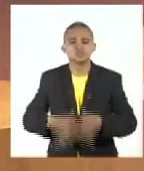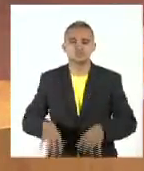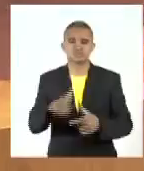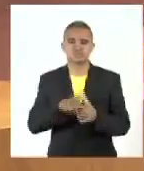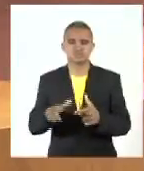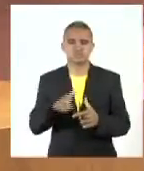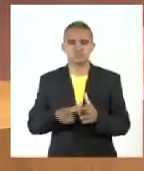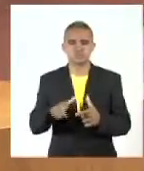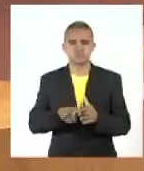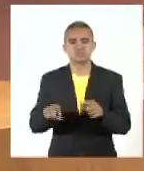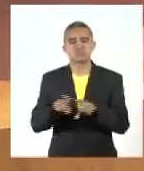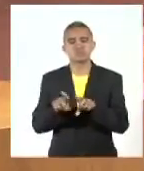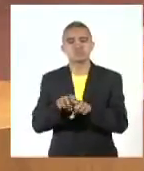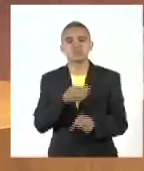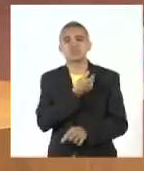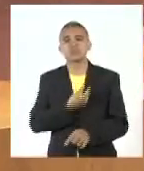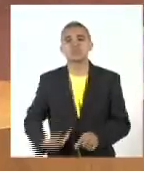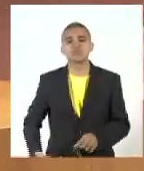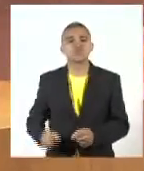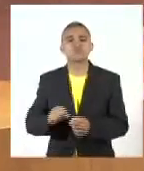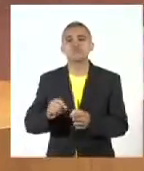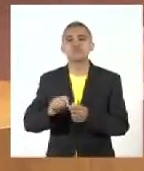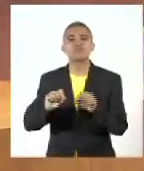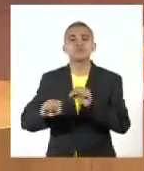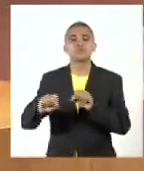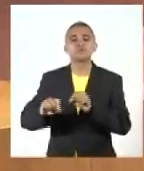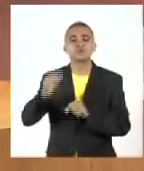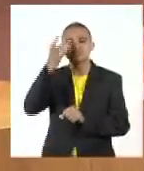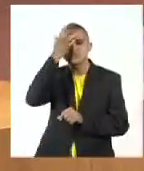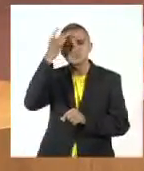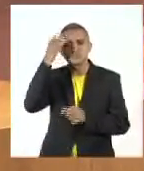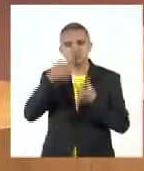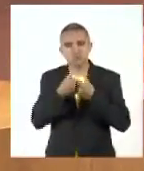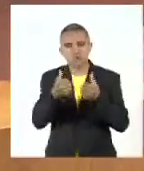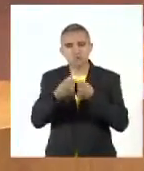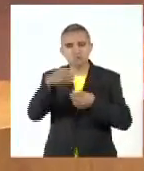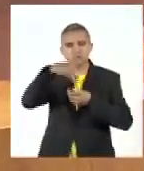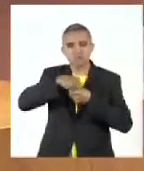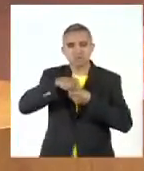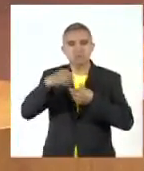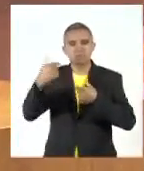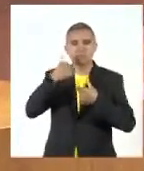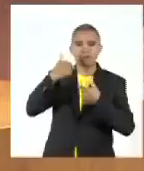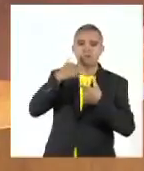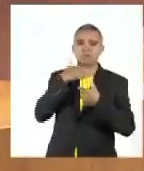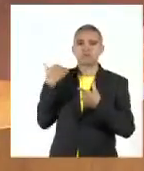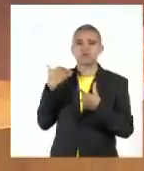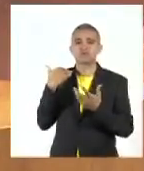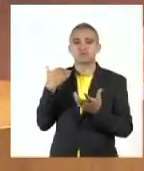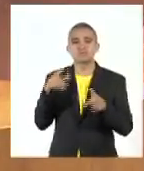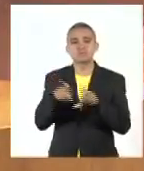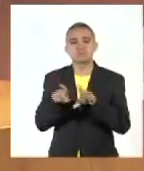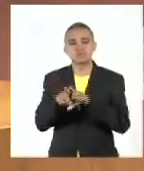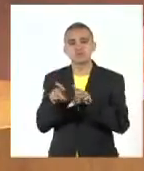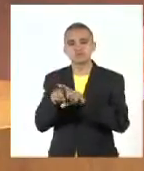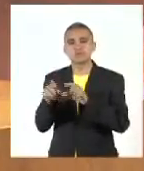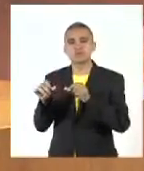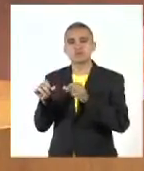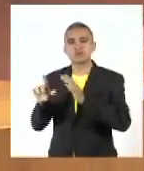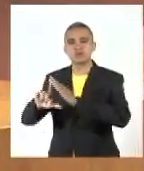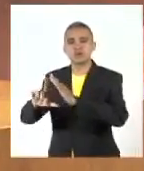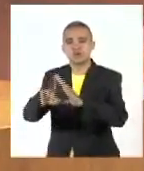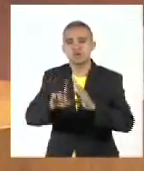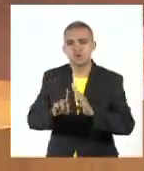de morrer dentro dos ônibus, para que os comércios parem de ser arrombados, para que haja